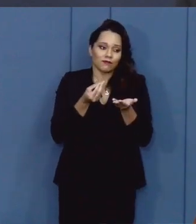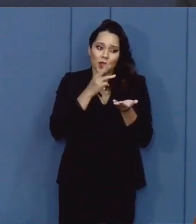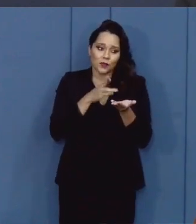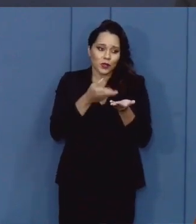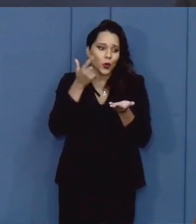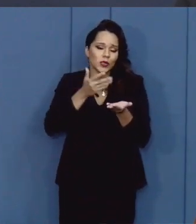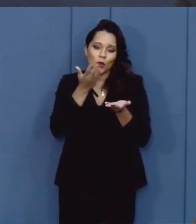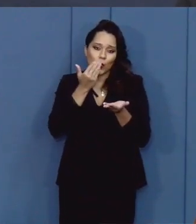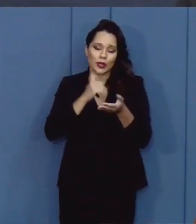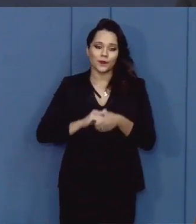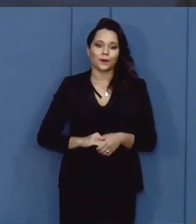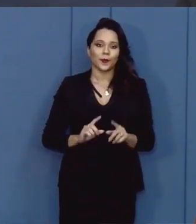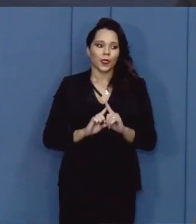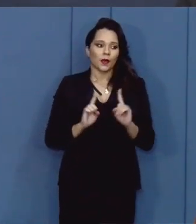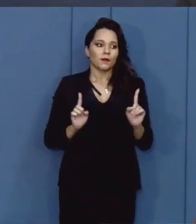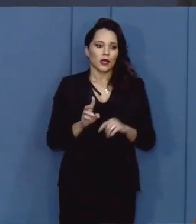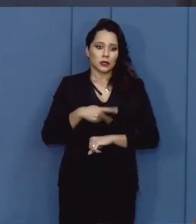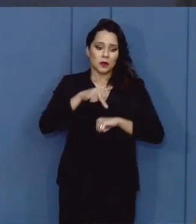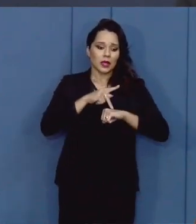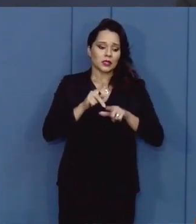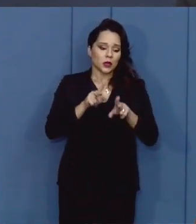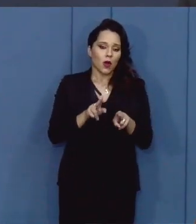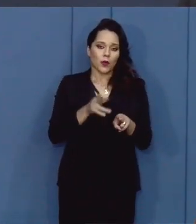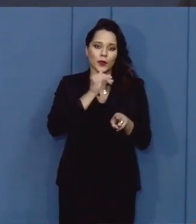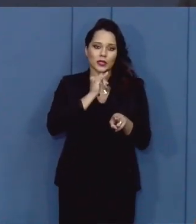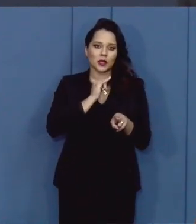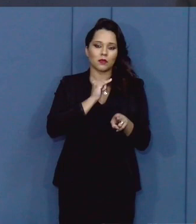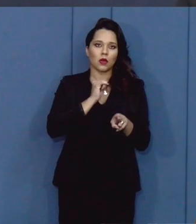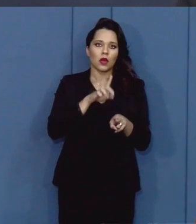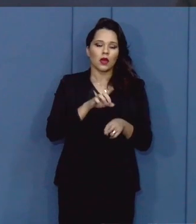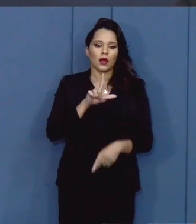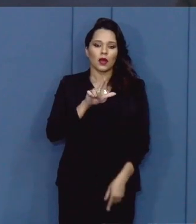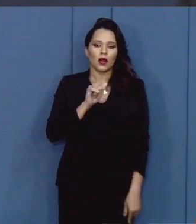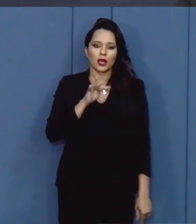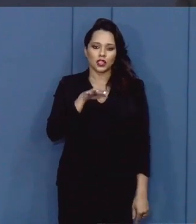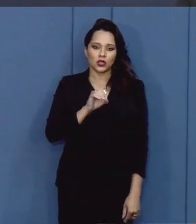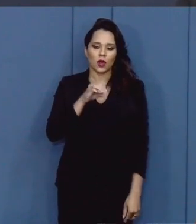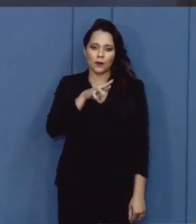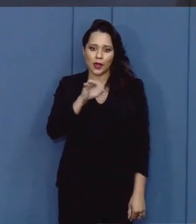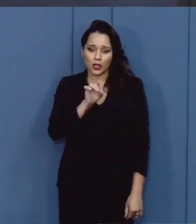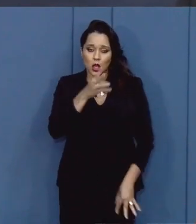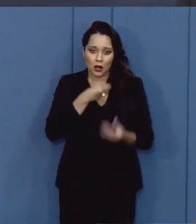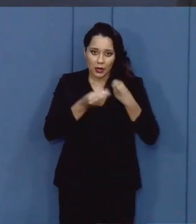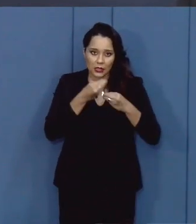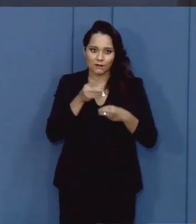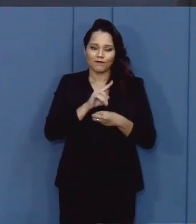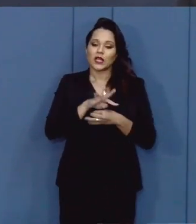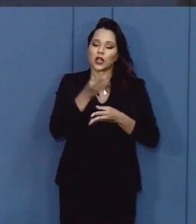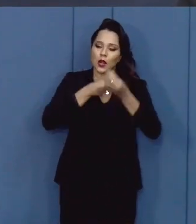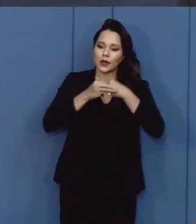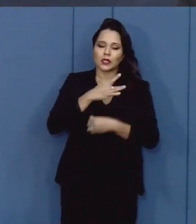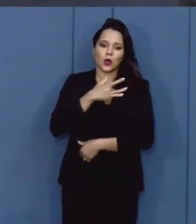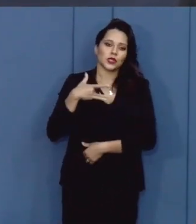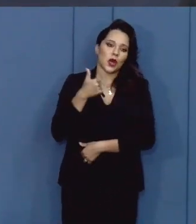Sim? Mas, no caso de países como Latinoamérica, não somente é alimentação, sino